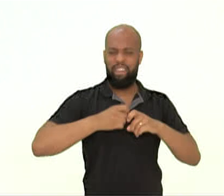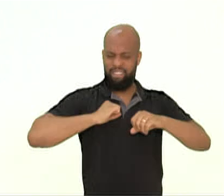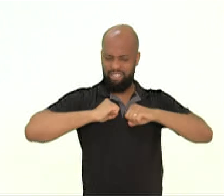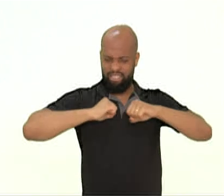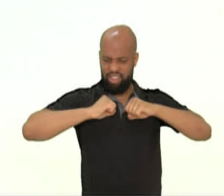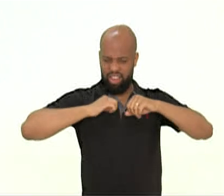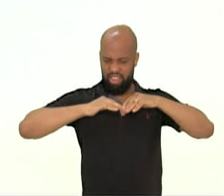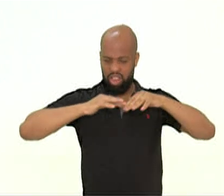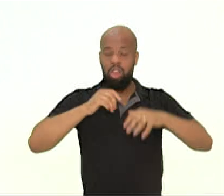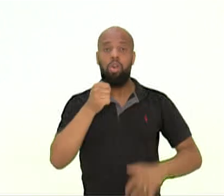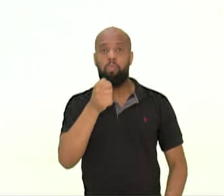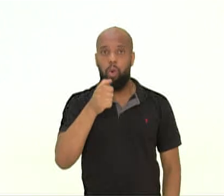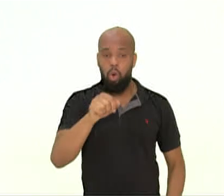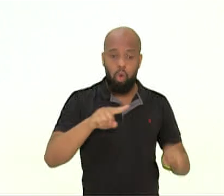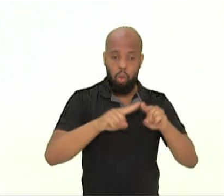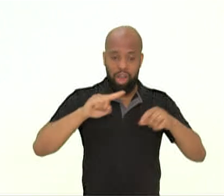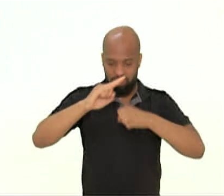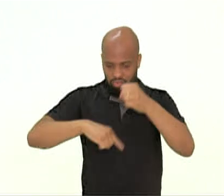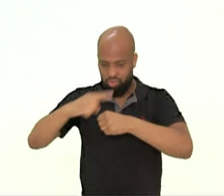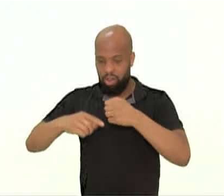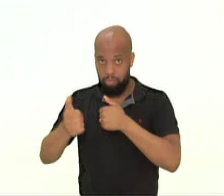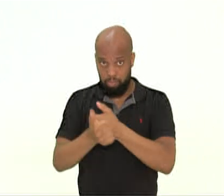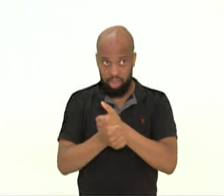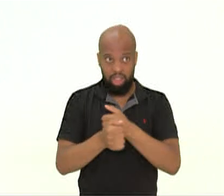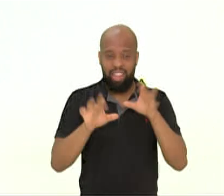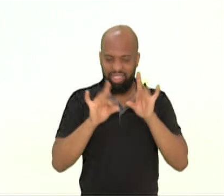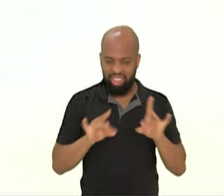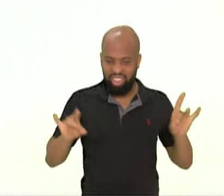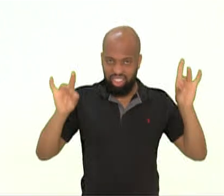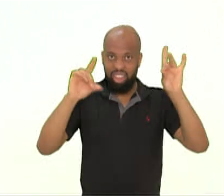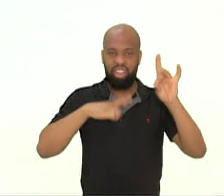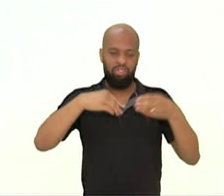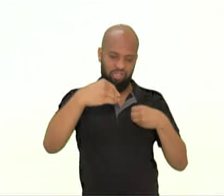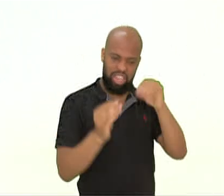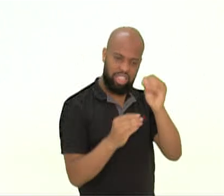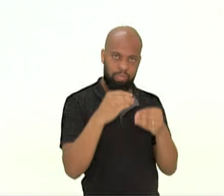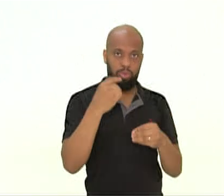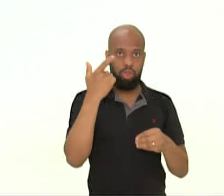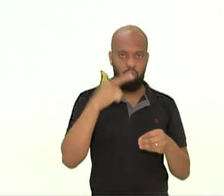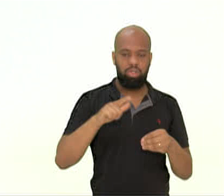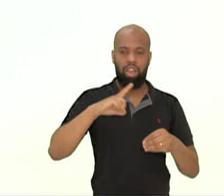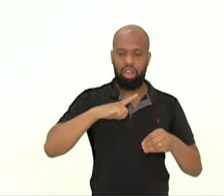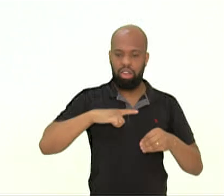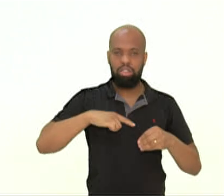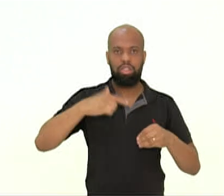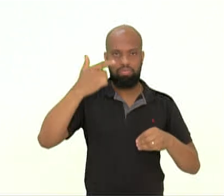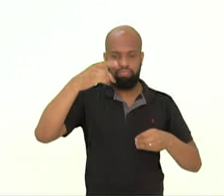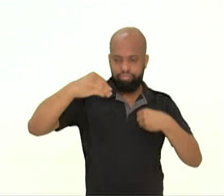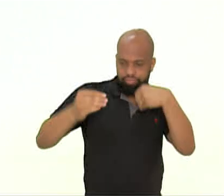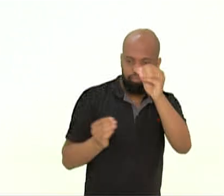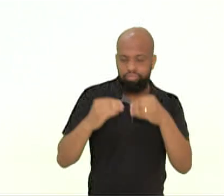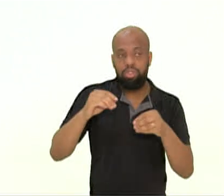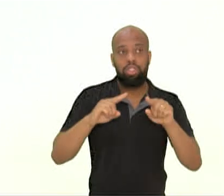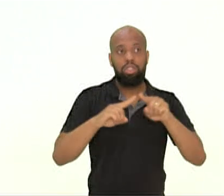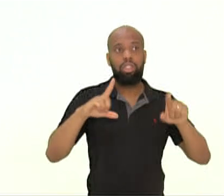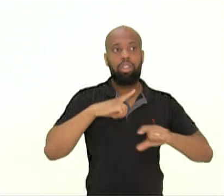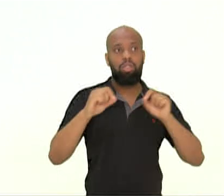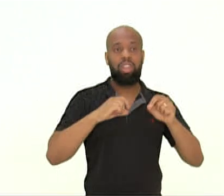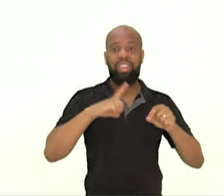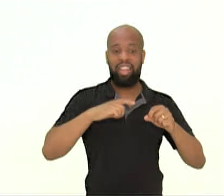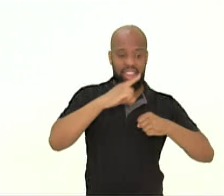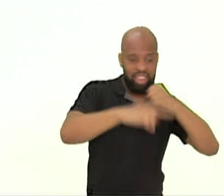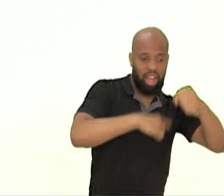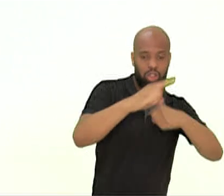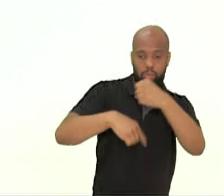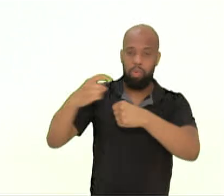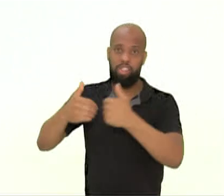e uma maior proximidade. No líquido, existe uma maior flexibilidade entre a matéria, porém, existe um maior afastamento